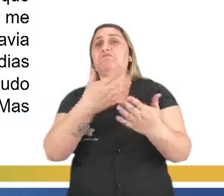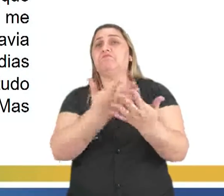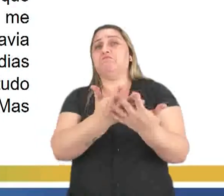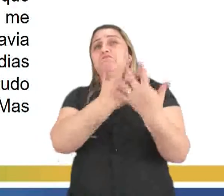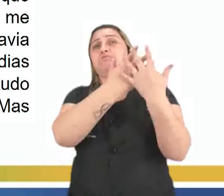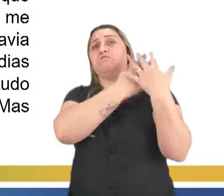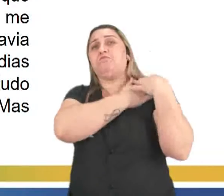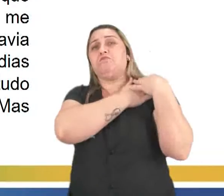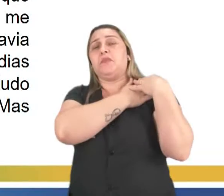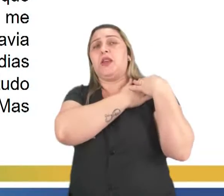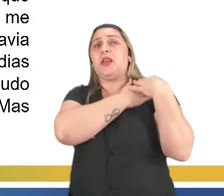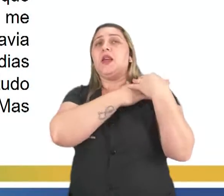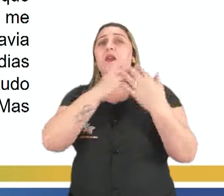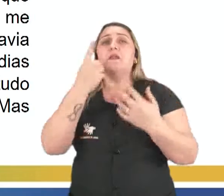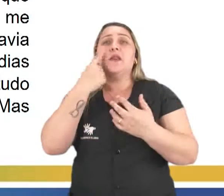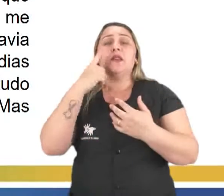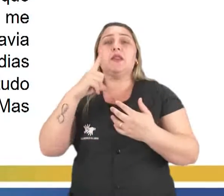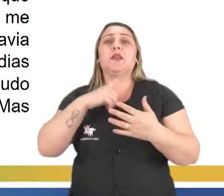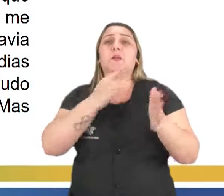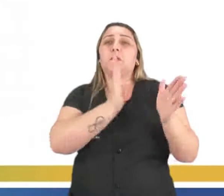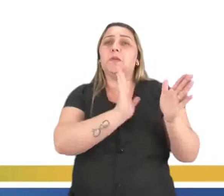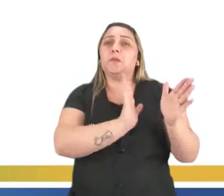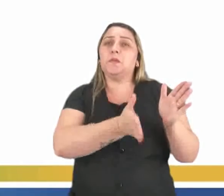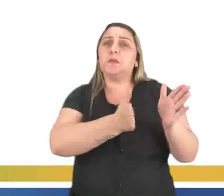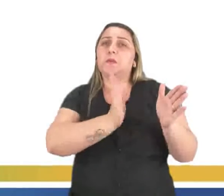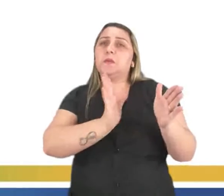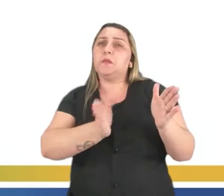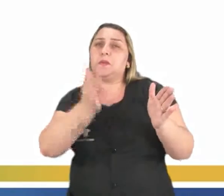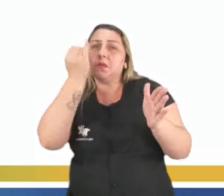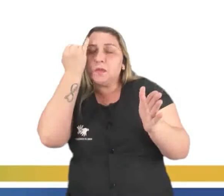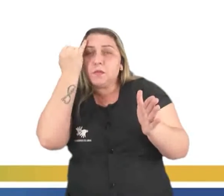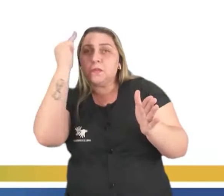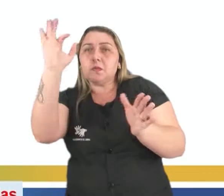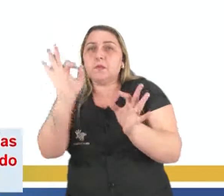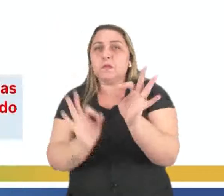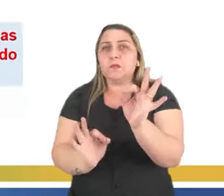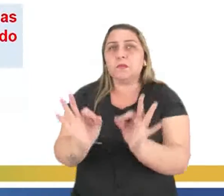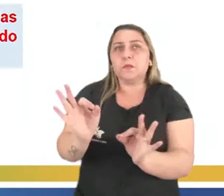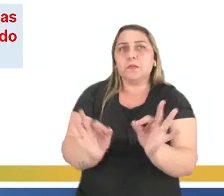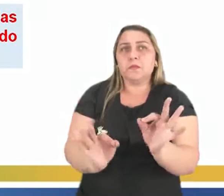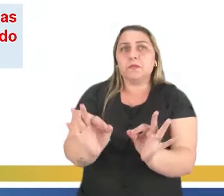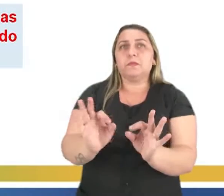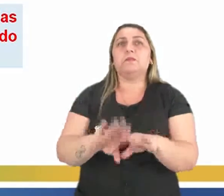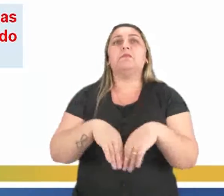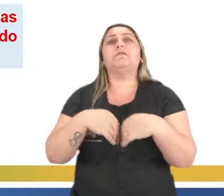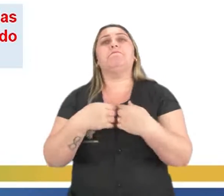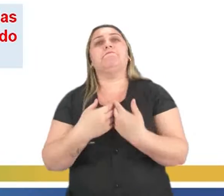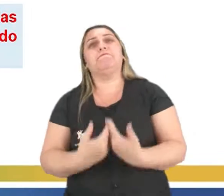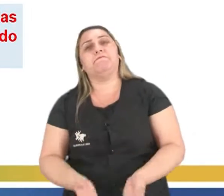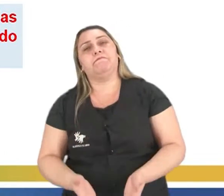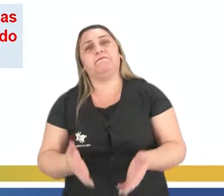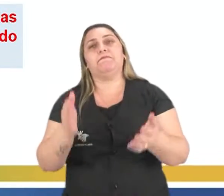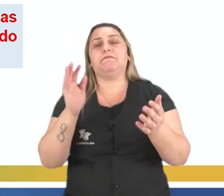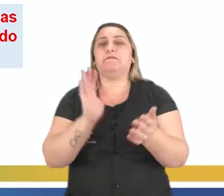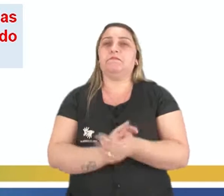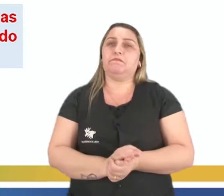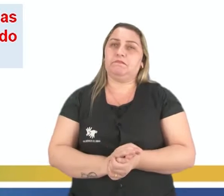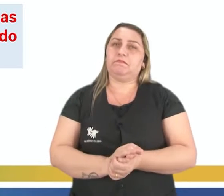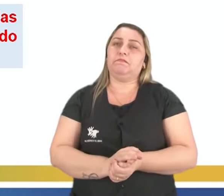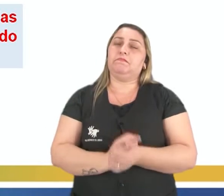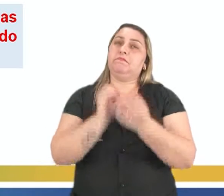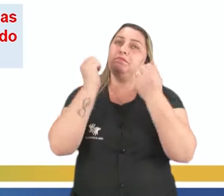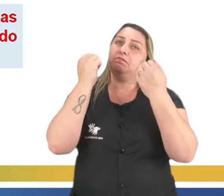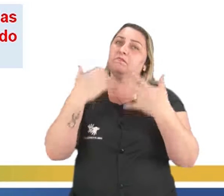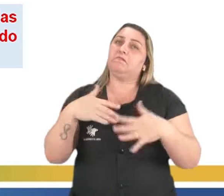comprometido. Veja que nós temos uma organização nas ideias, certo? A narrativa ela vai